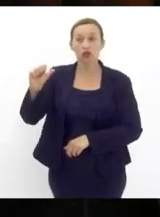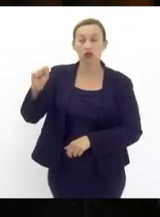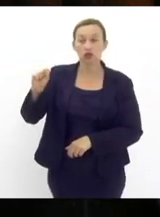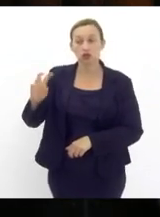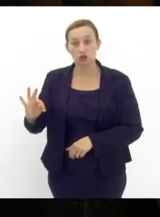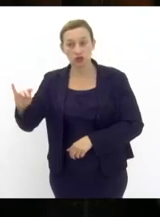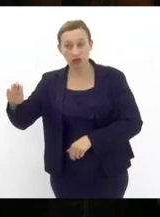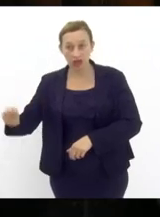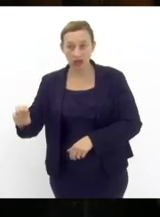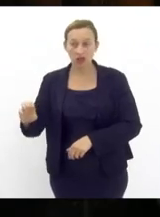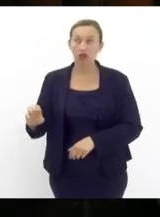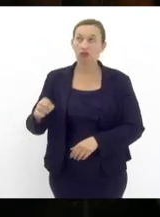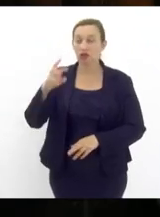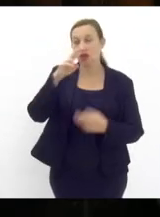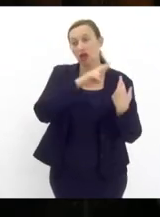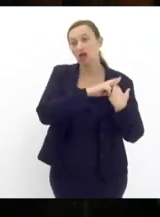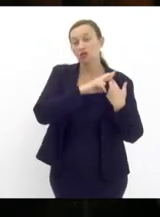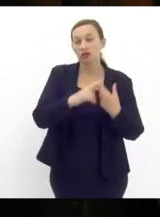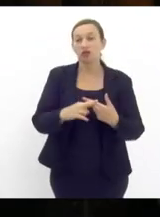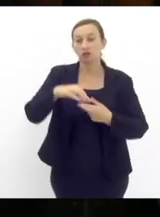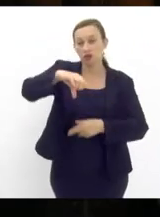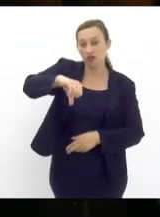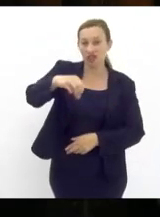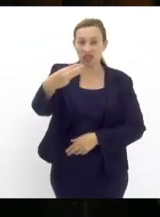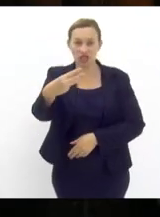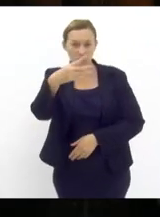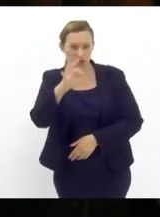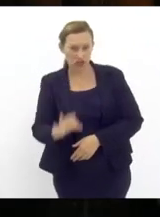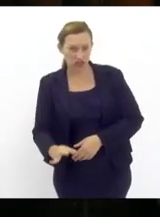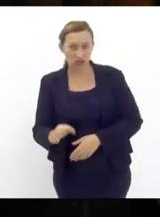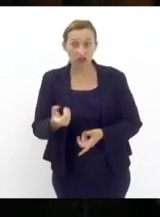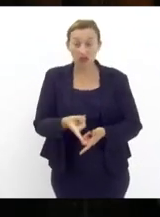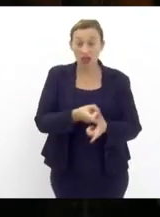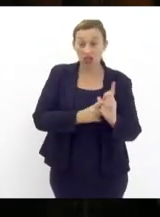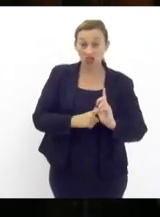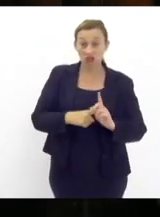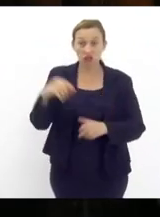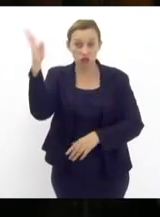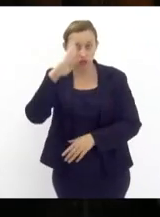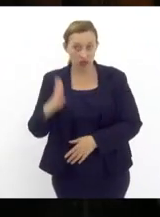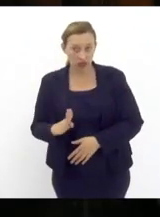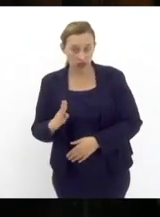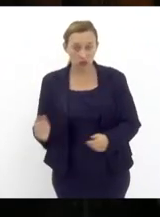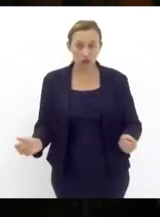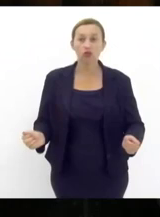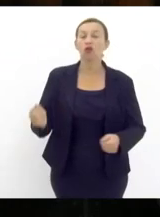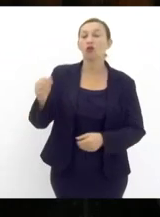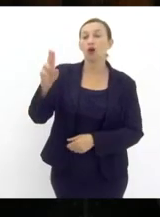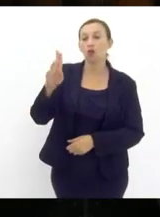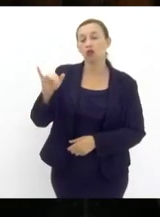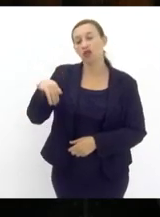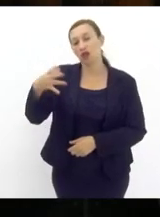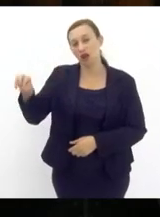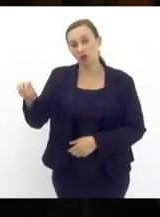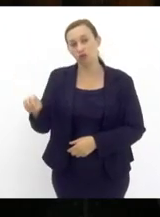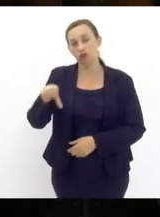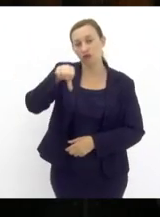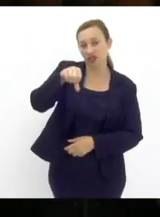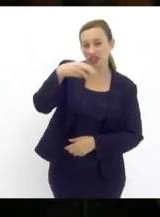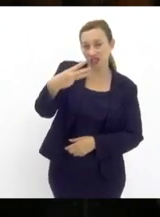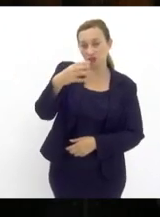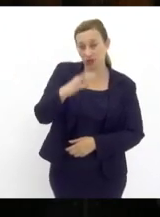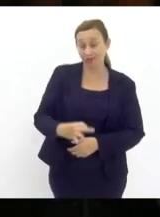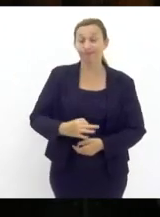por 93% da dívida do Brasil com a união 93%